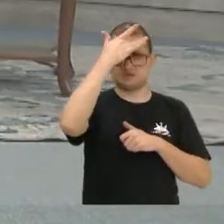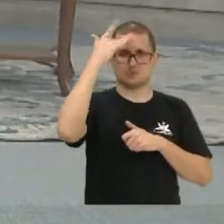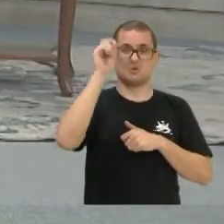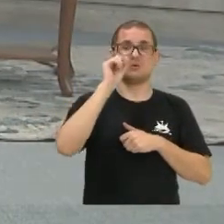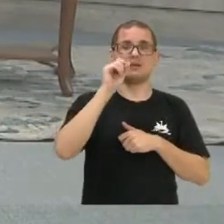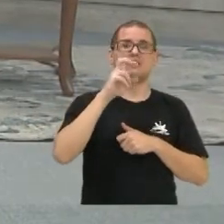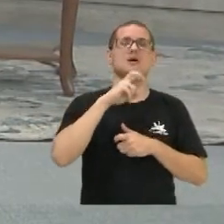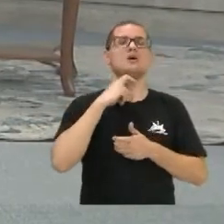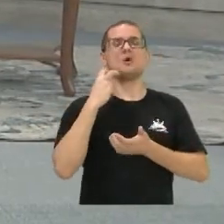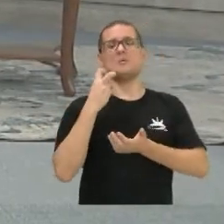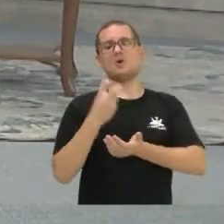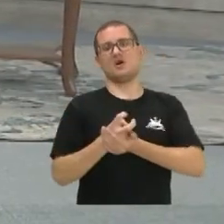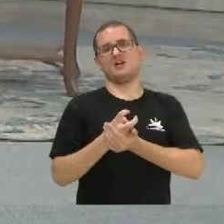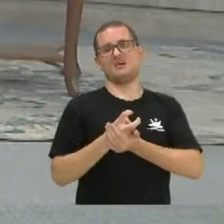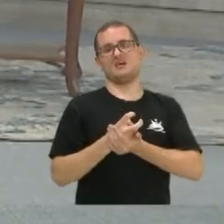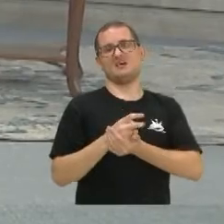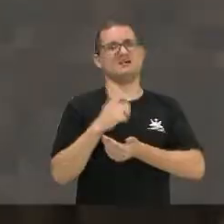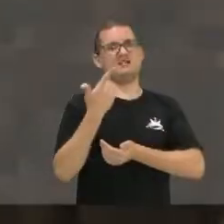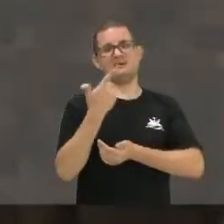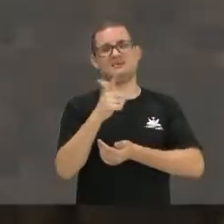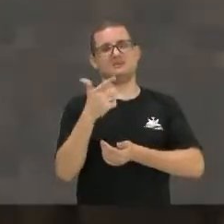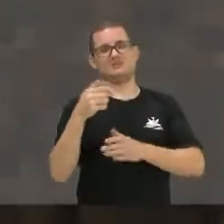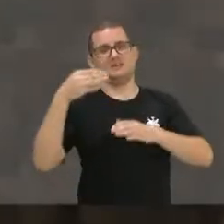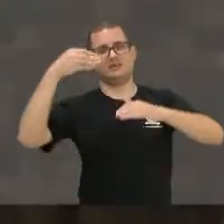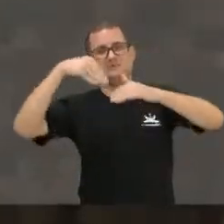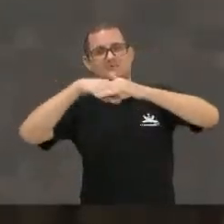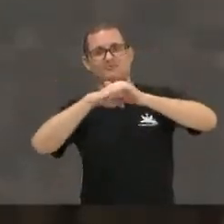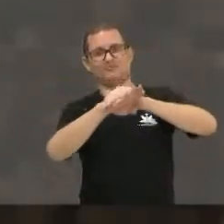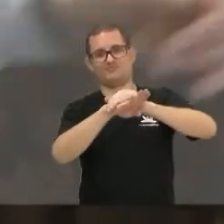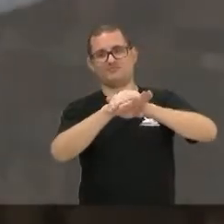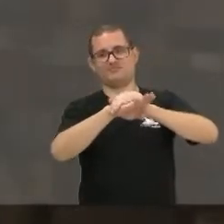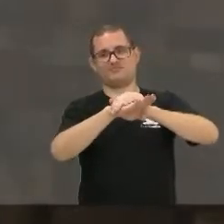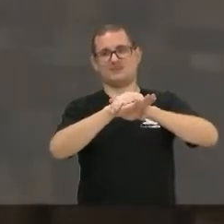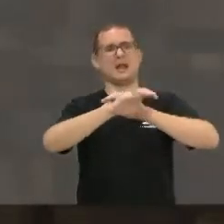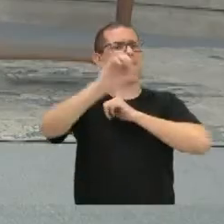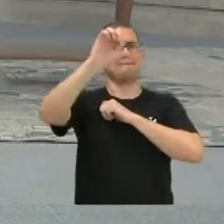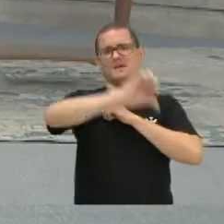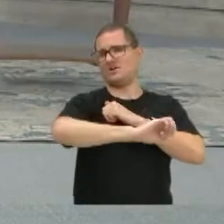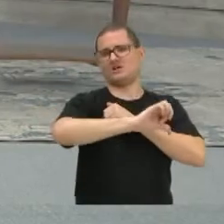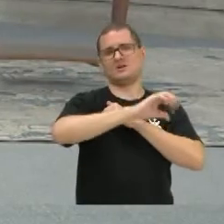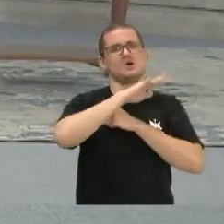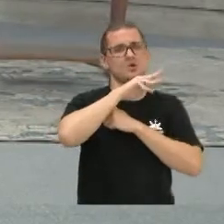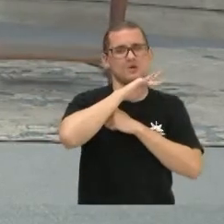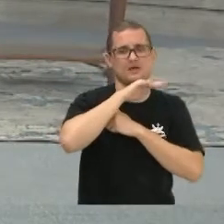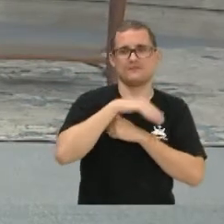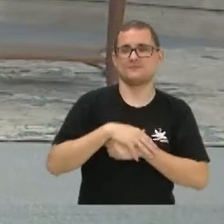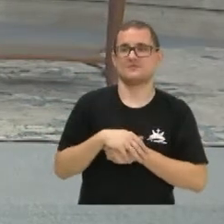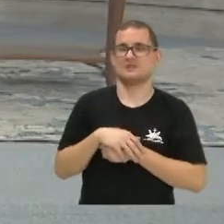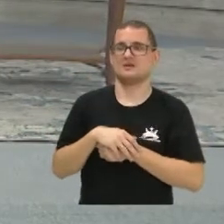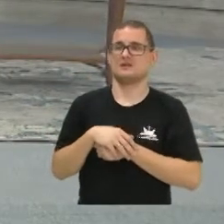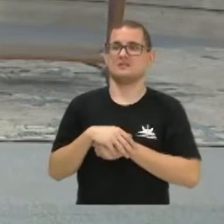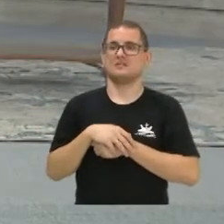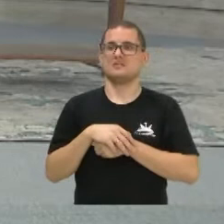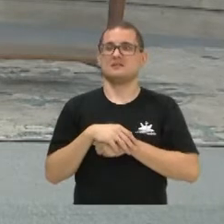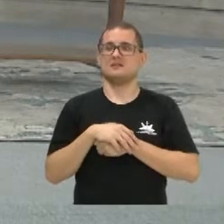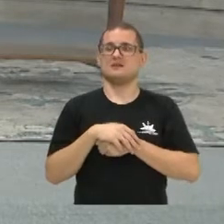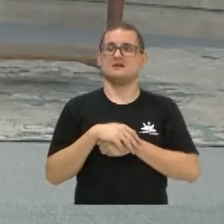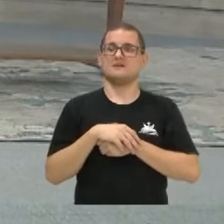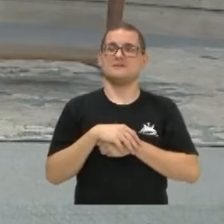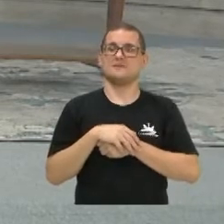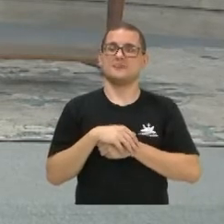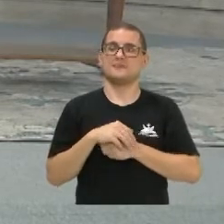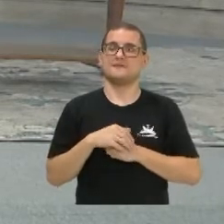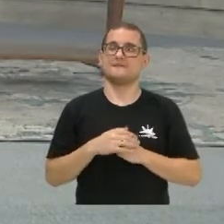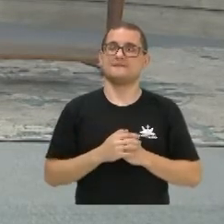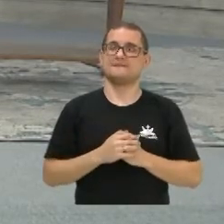morrer e não ser sepultado eles aqui não são impedindo que sejam postos